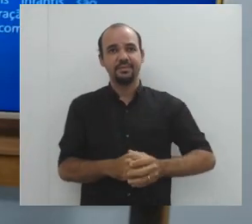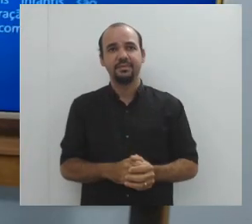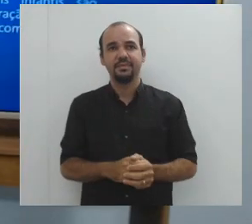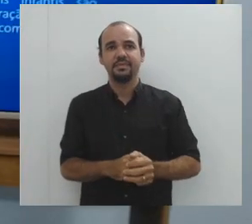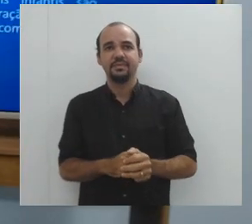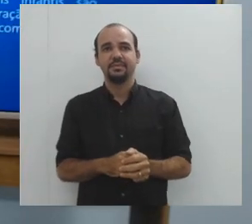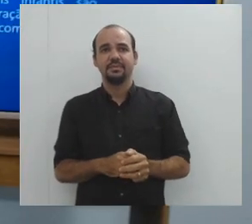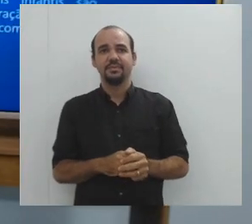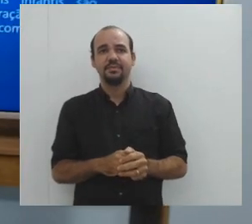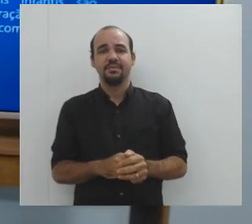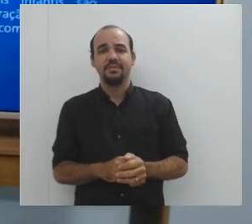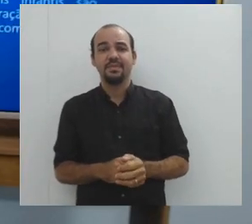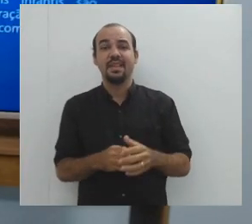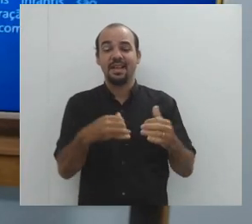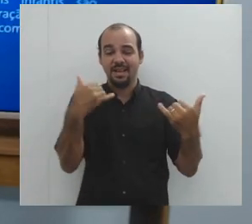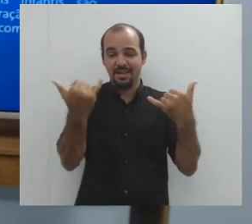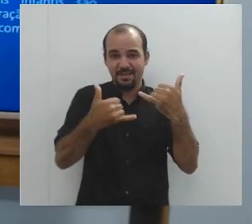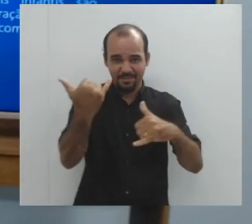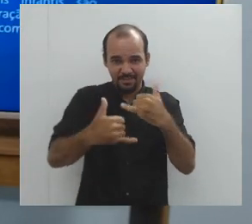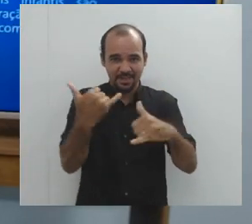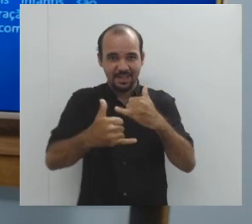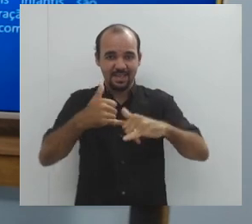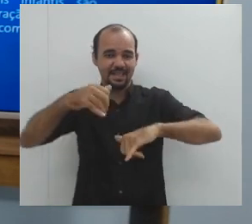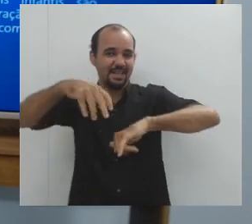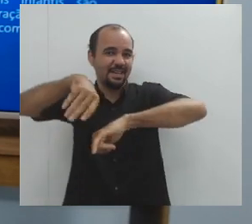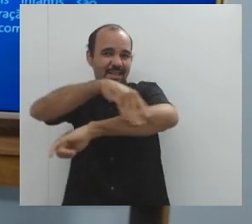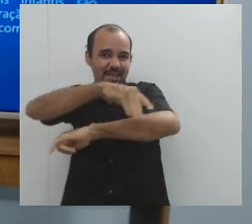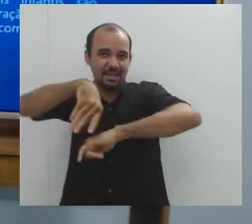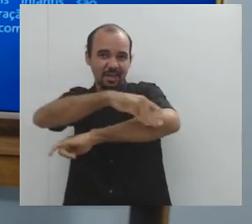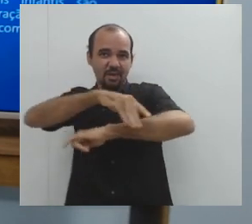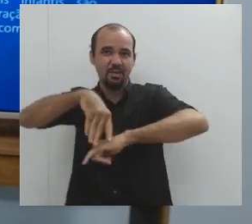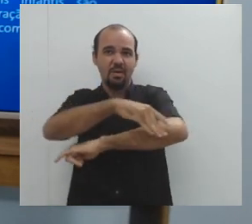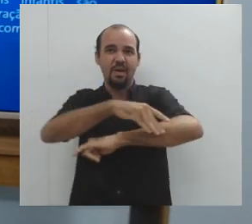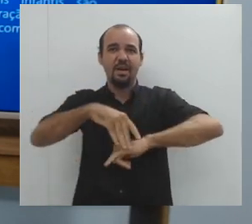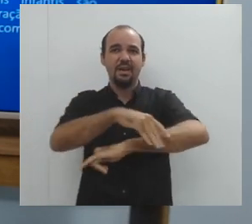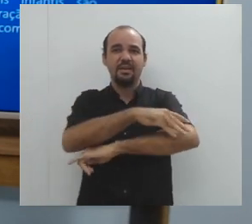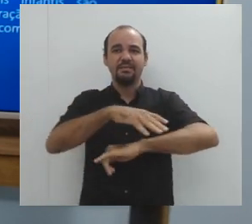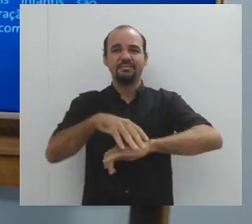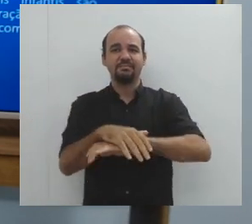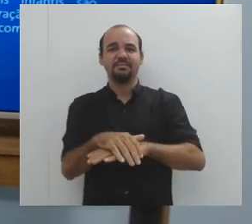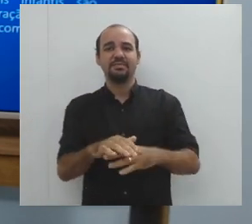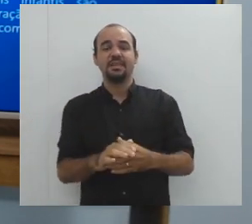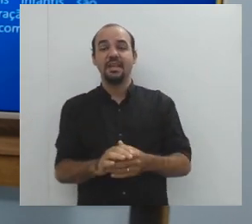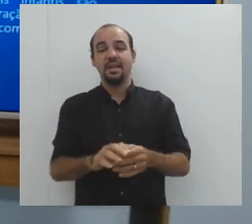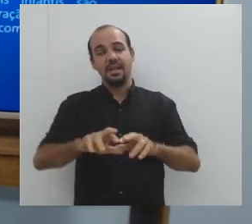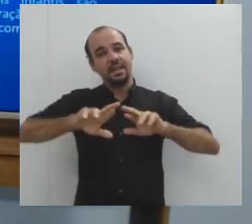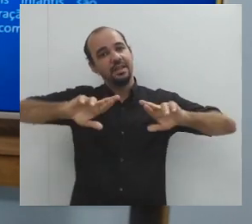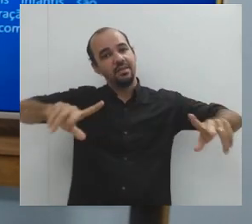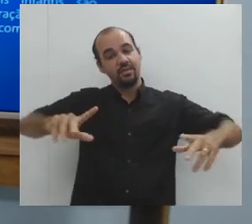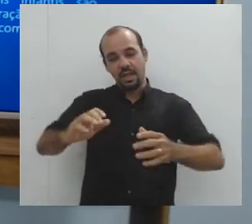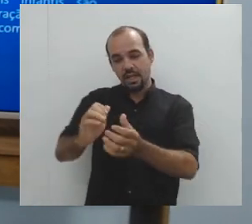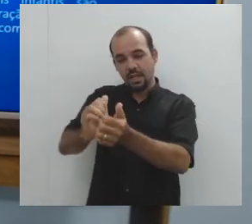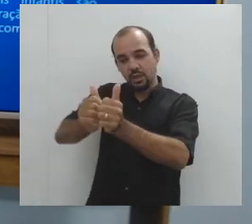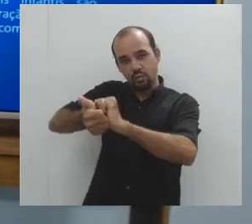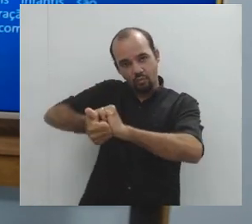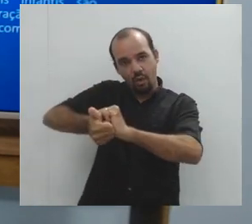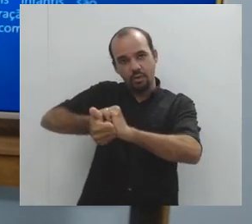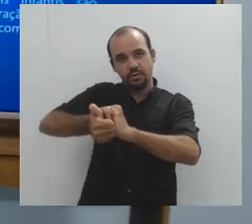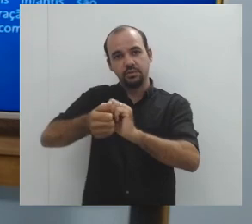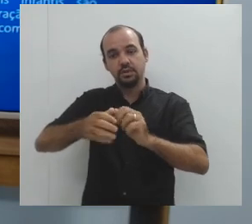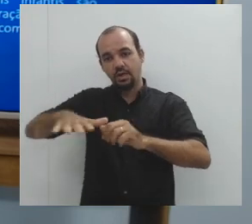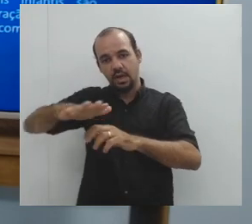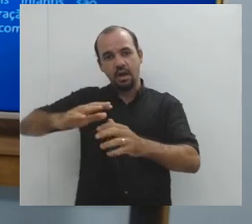Porque, na verdade, os Jogos Populares, eles não têm, diferente dos esportes, eles não têm essa regra fixa. O